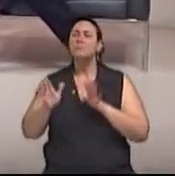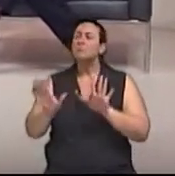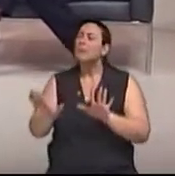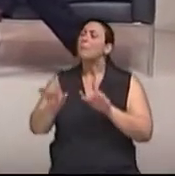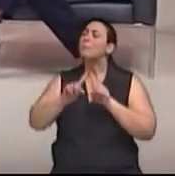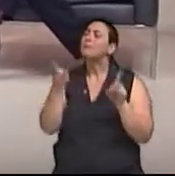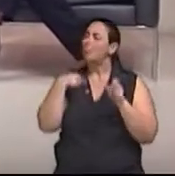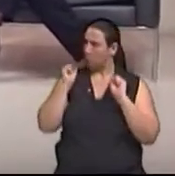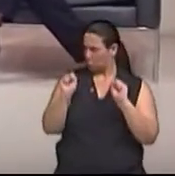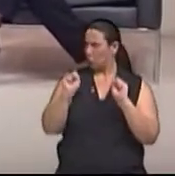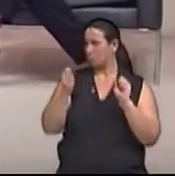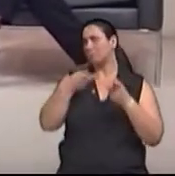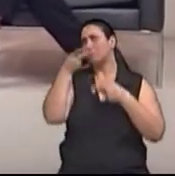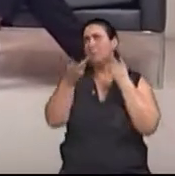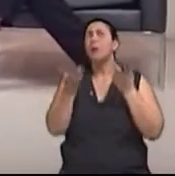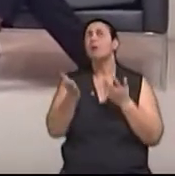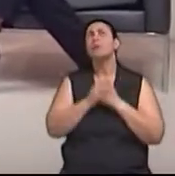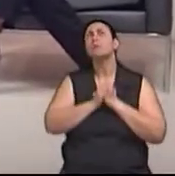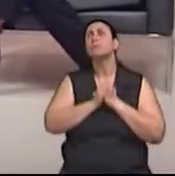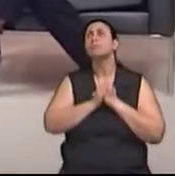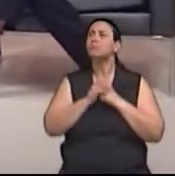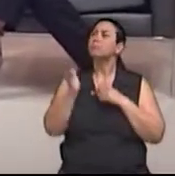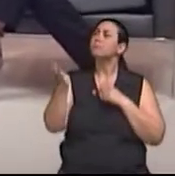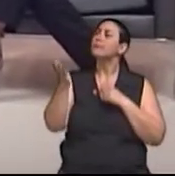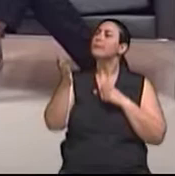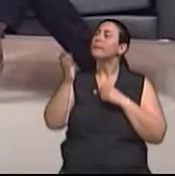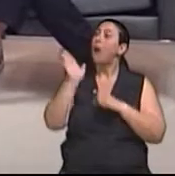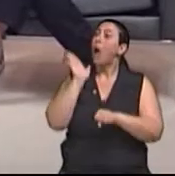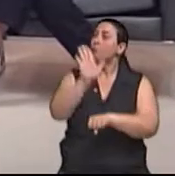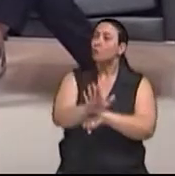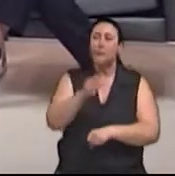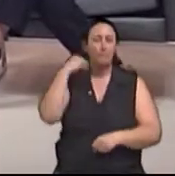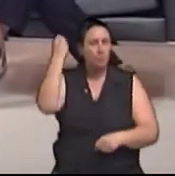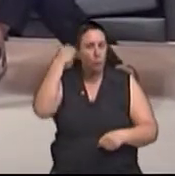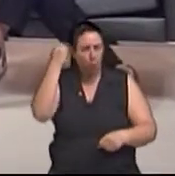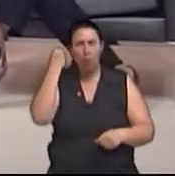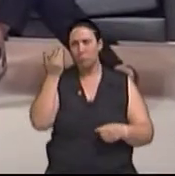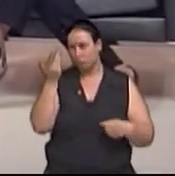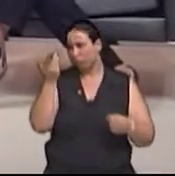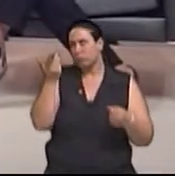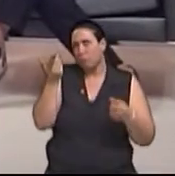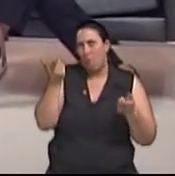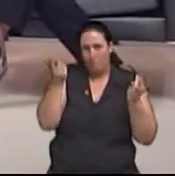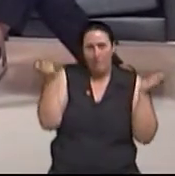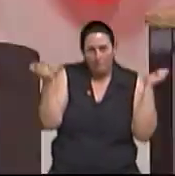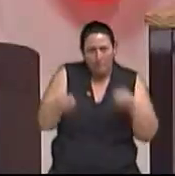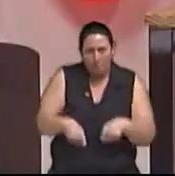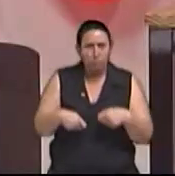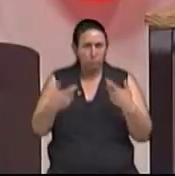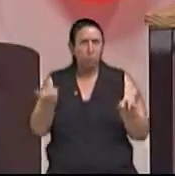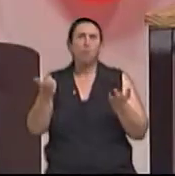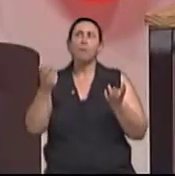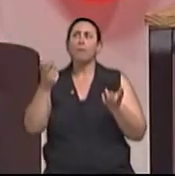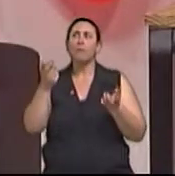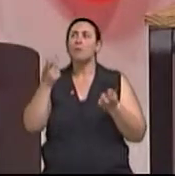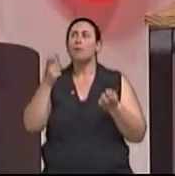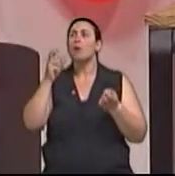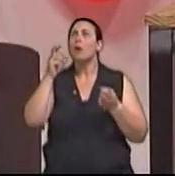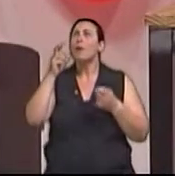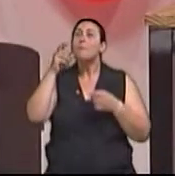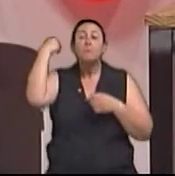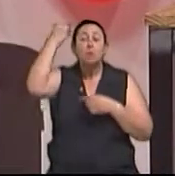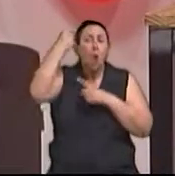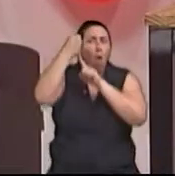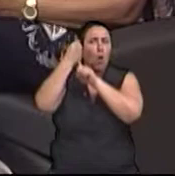dizer que um um ajuda psicológica não é uma pequena ou grande muitas vezes cirurgia para o nosso